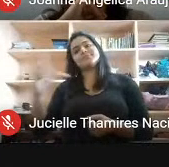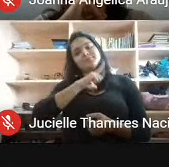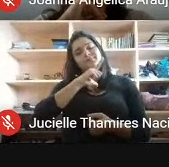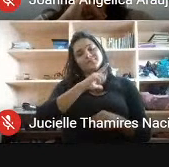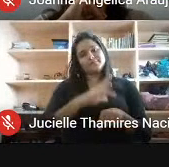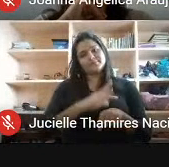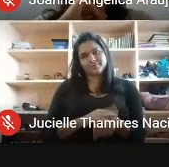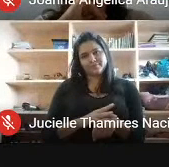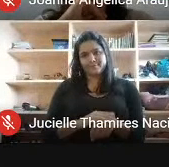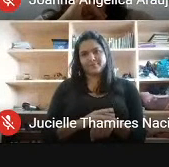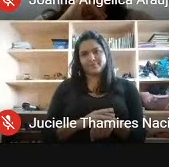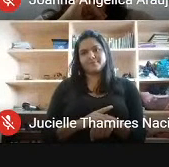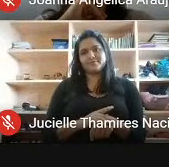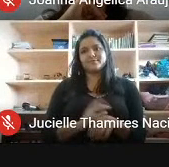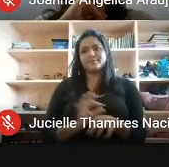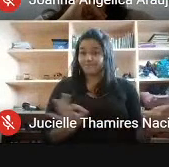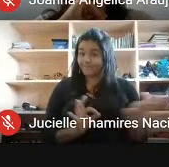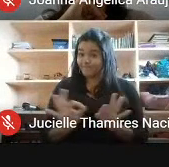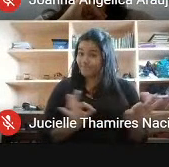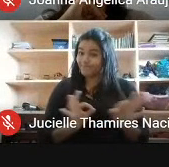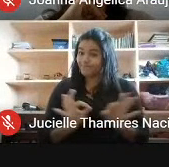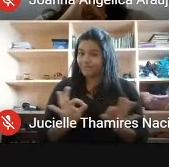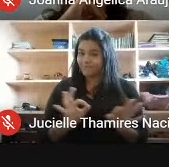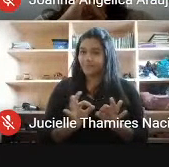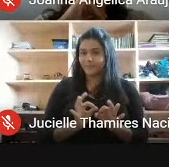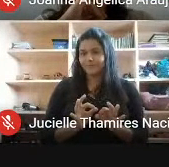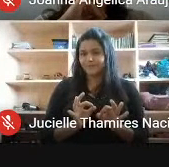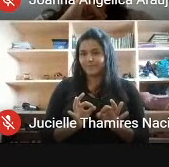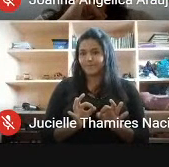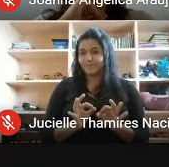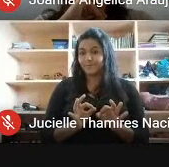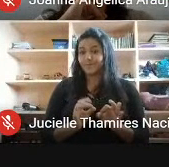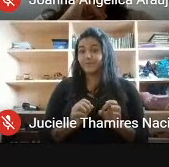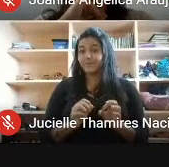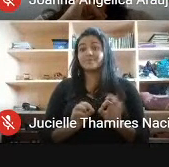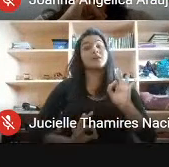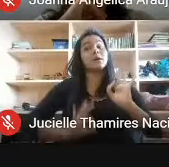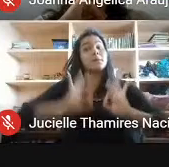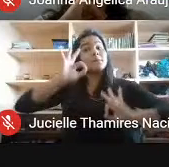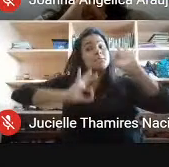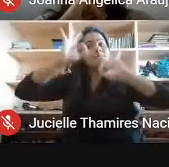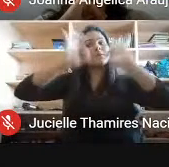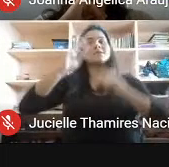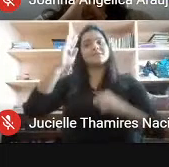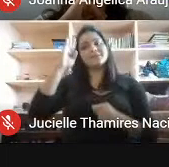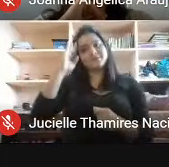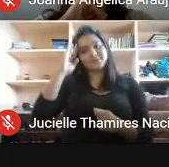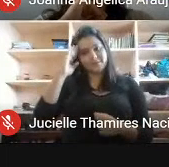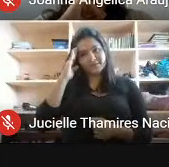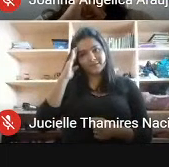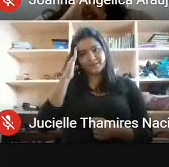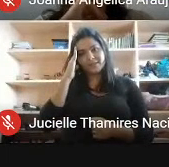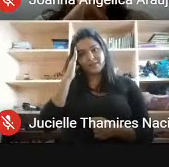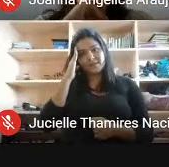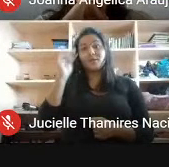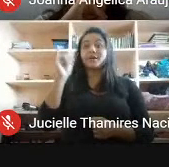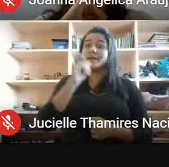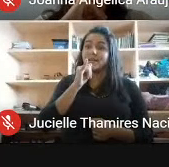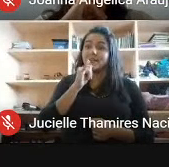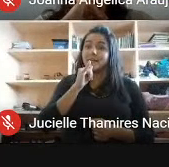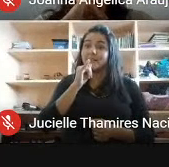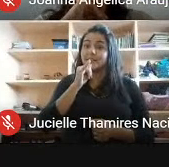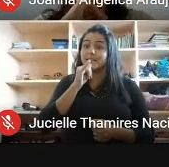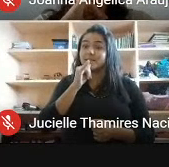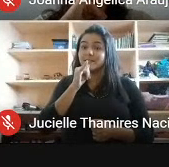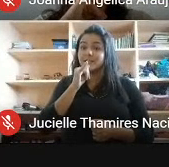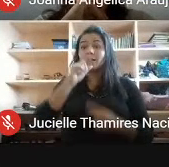No caso da sífilis da gestante e da sífilis congênita, é o foco no trabalho qualificado do